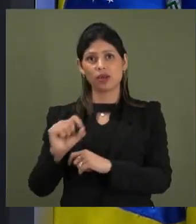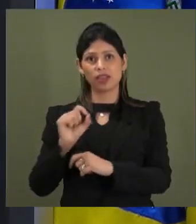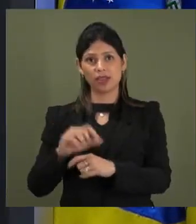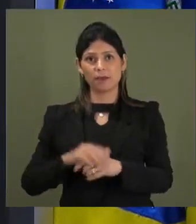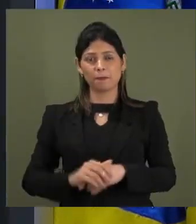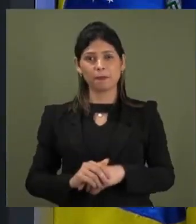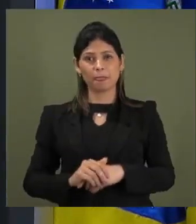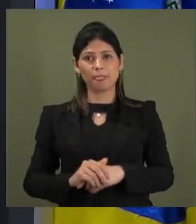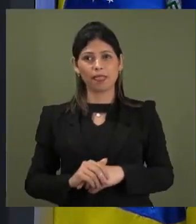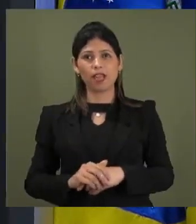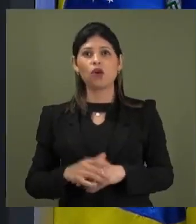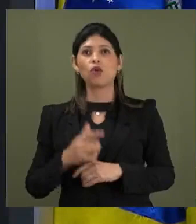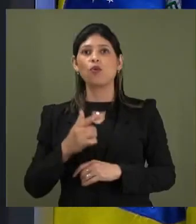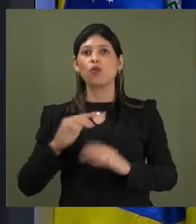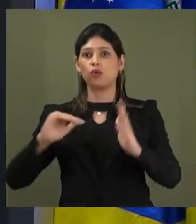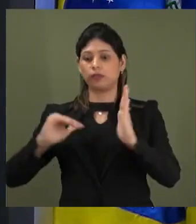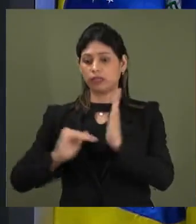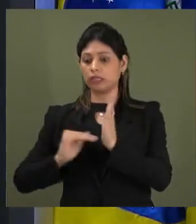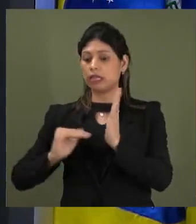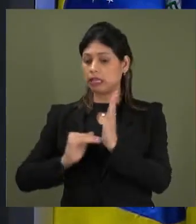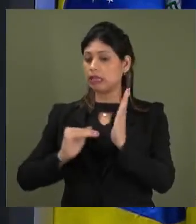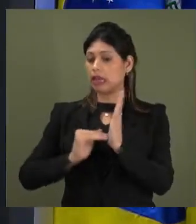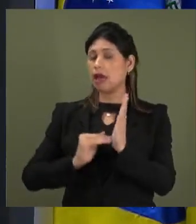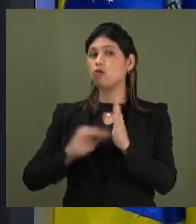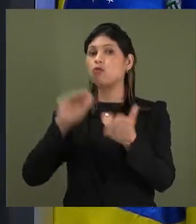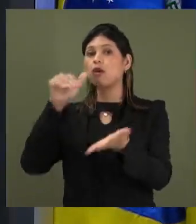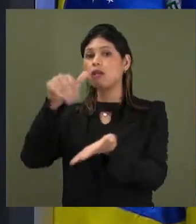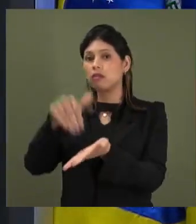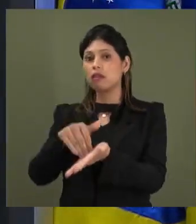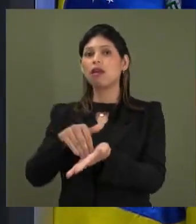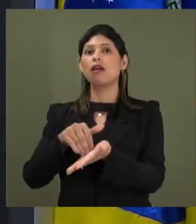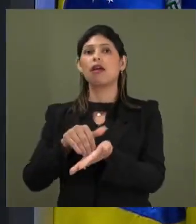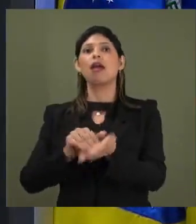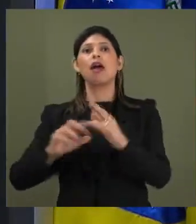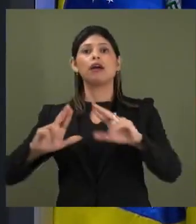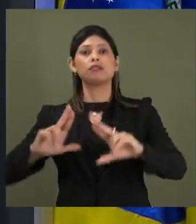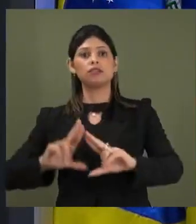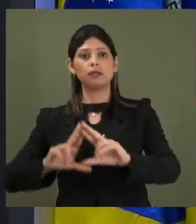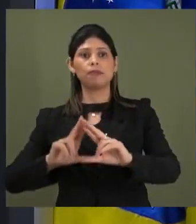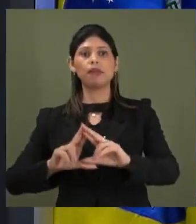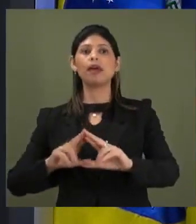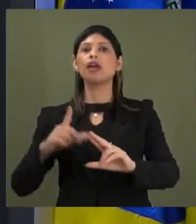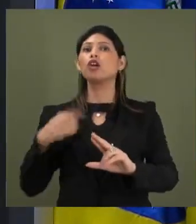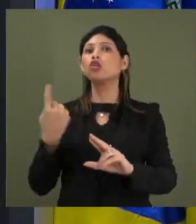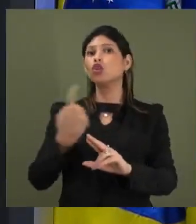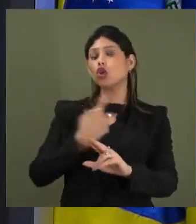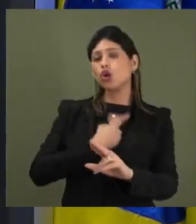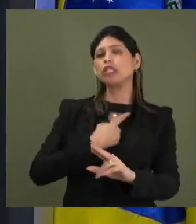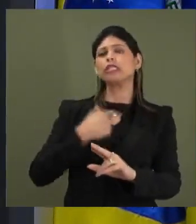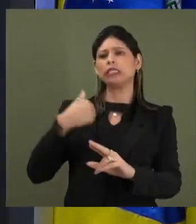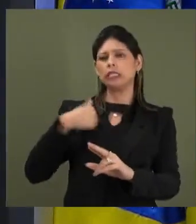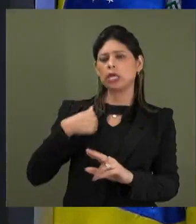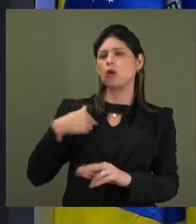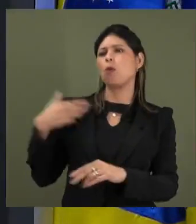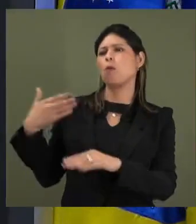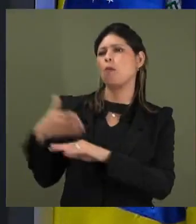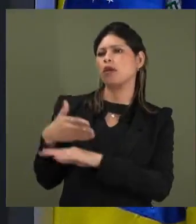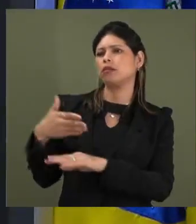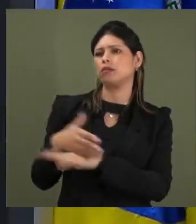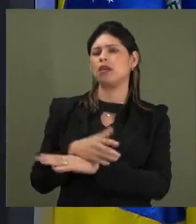o Ceará a assembleia legislativo e ouvimos a comunidade tava lá eu Senador stiverson